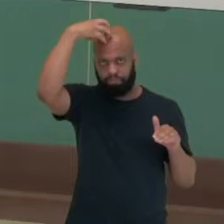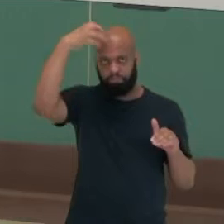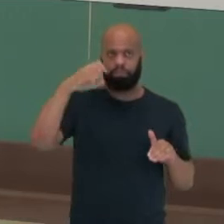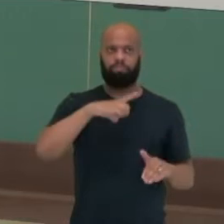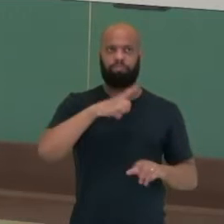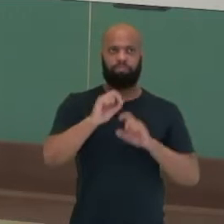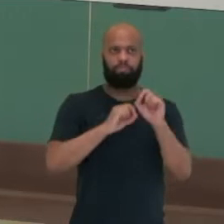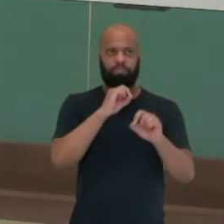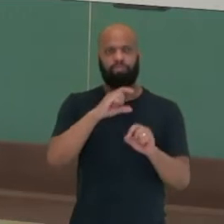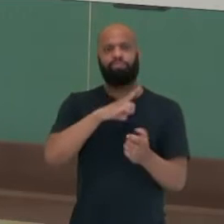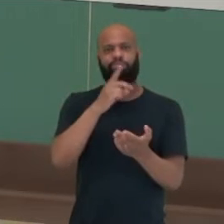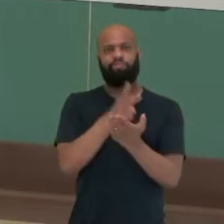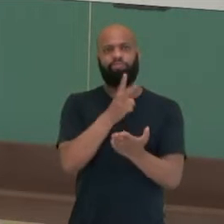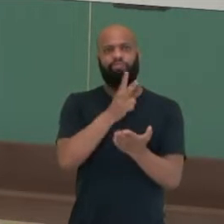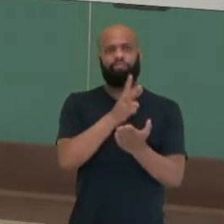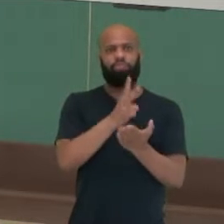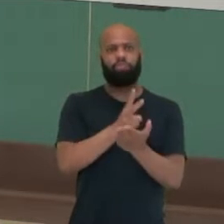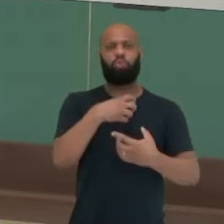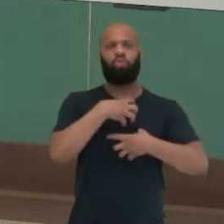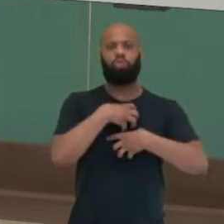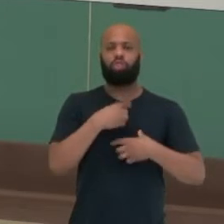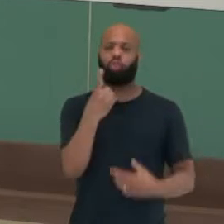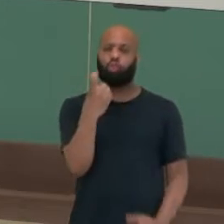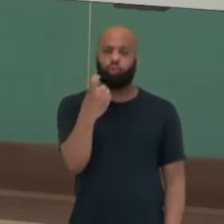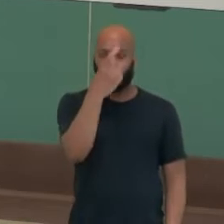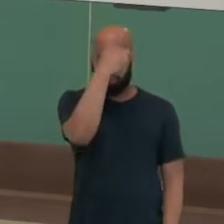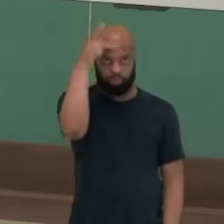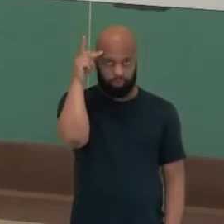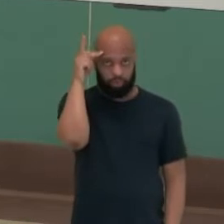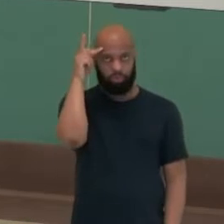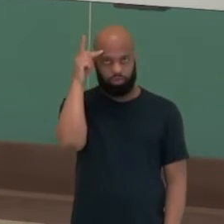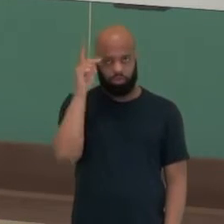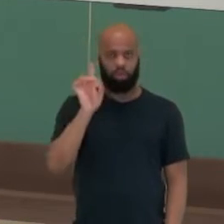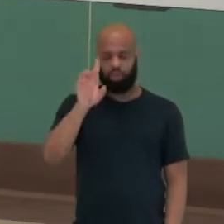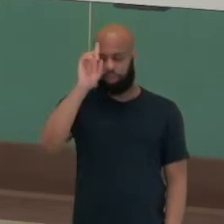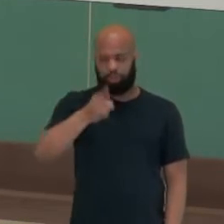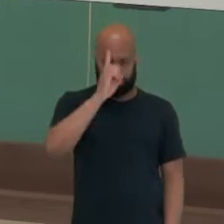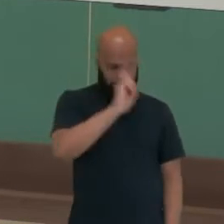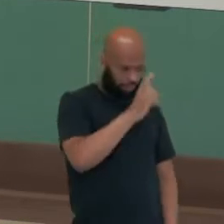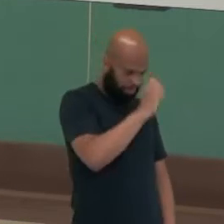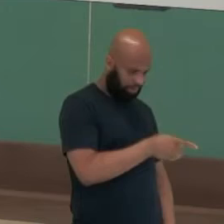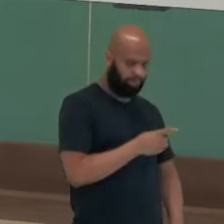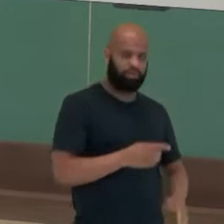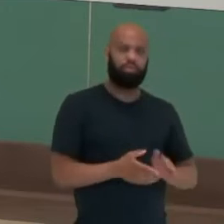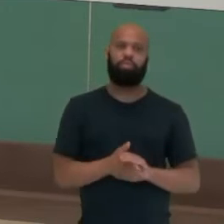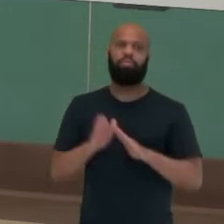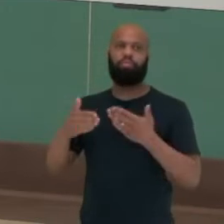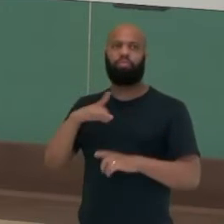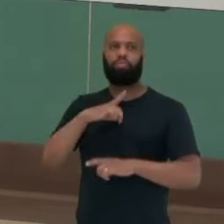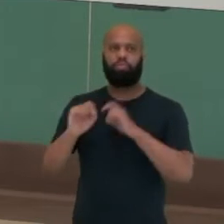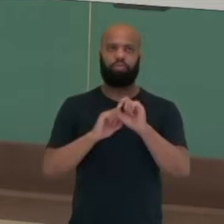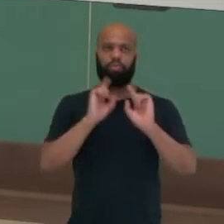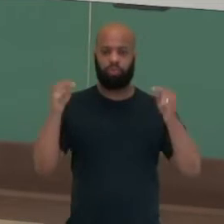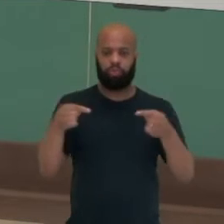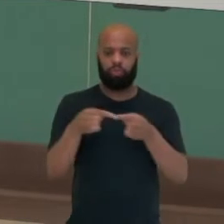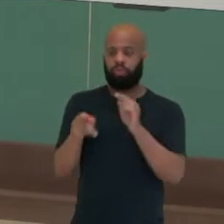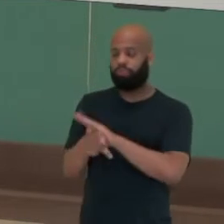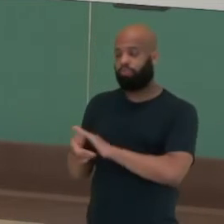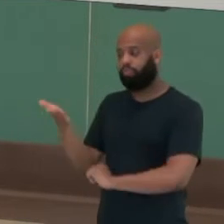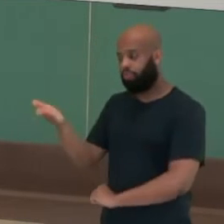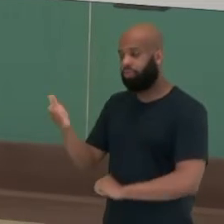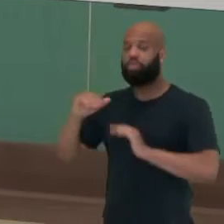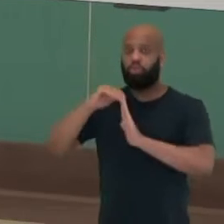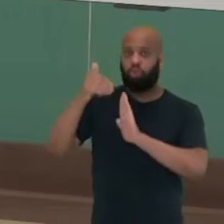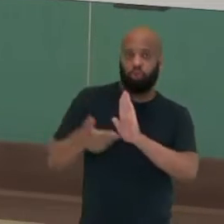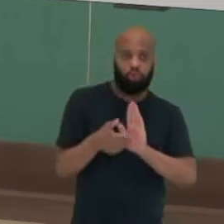há concentração de poder nas mãos de uma única autoridade. De acordo com ele,